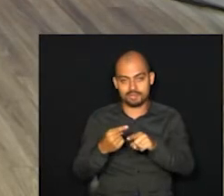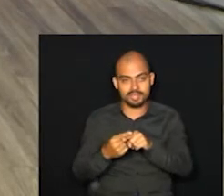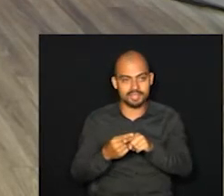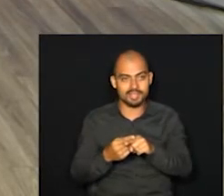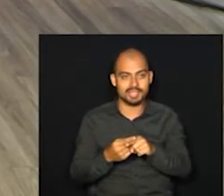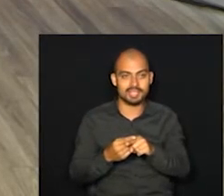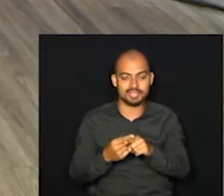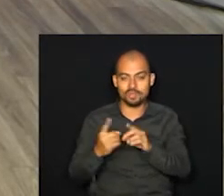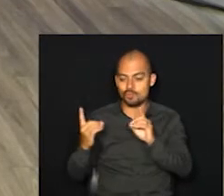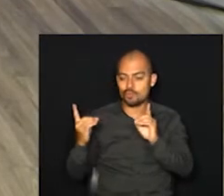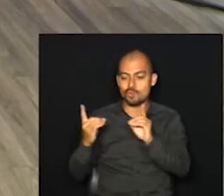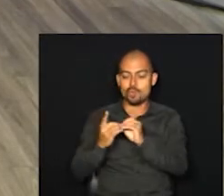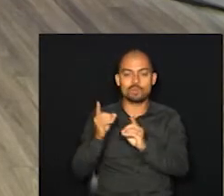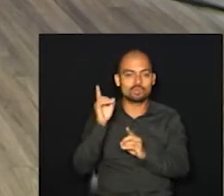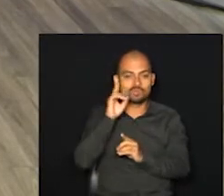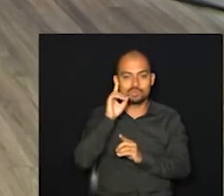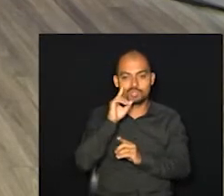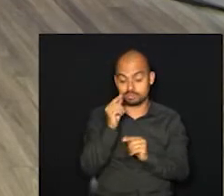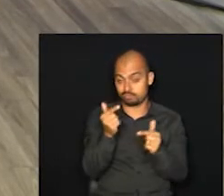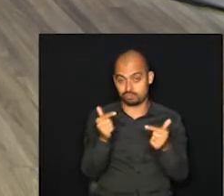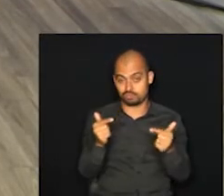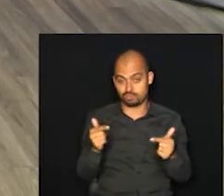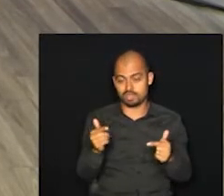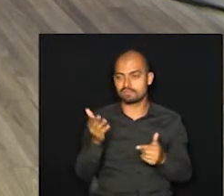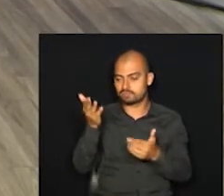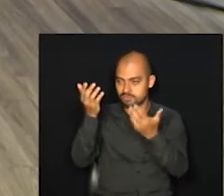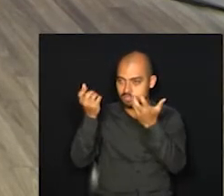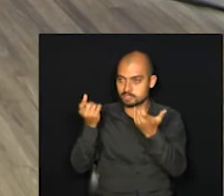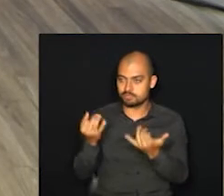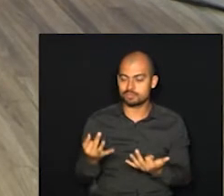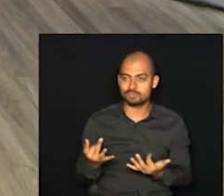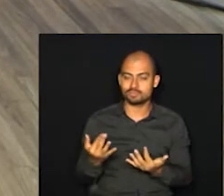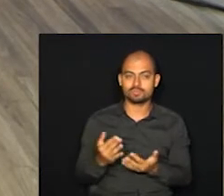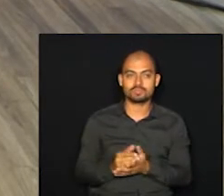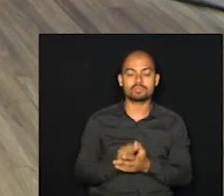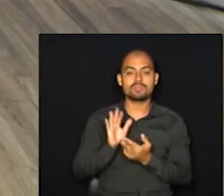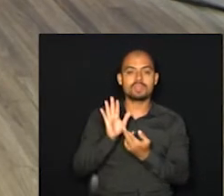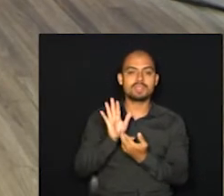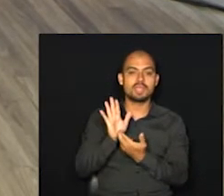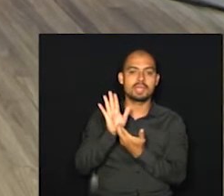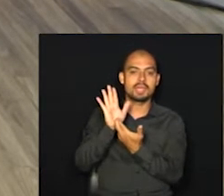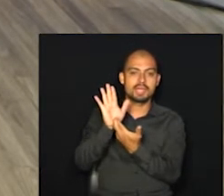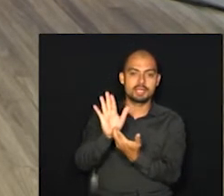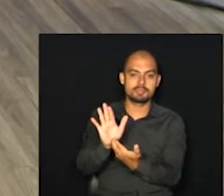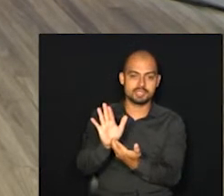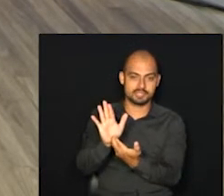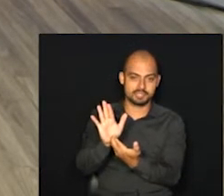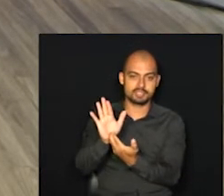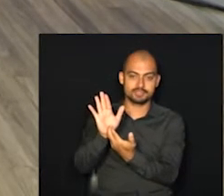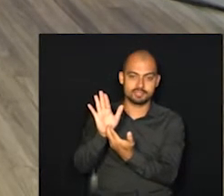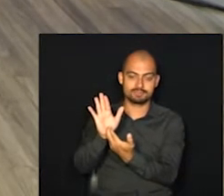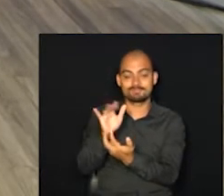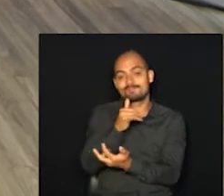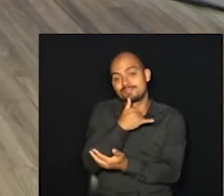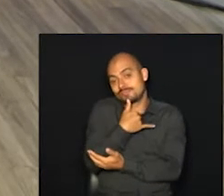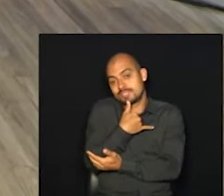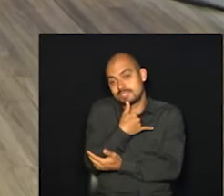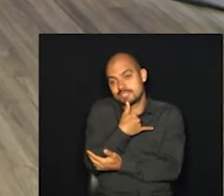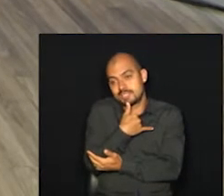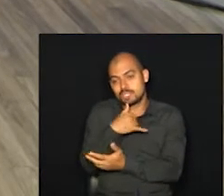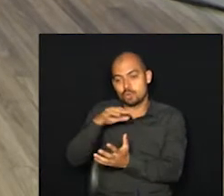do dia a dia. Então é o que você falou, né? A representatividade, infelizmente, no mundo dela, ela